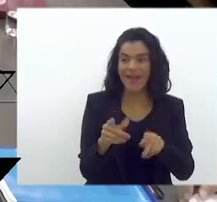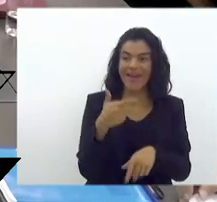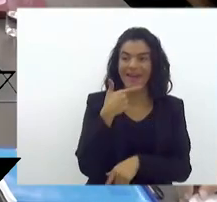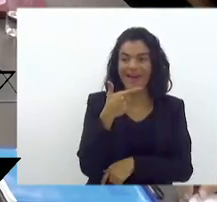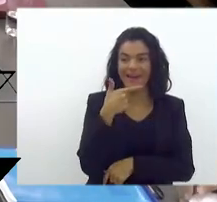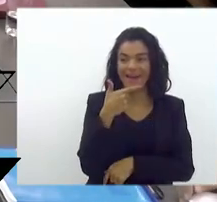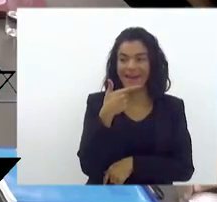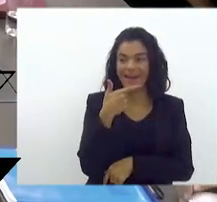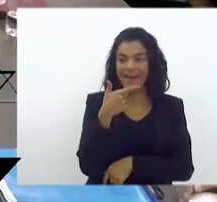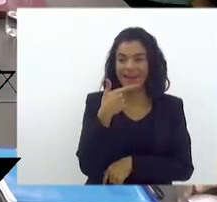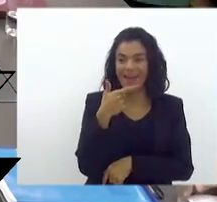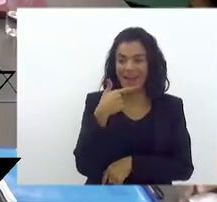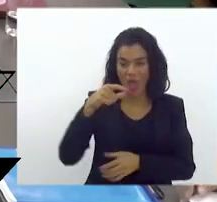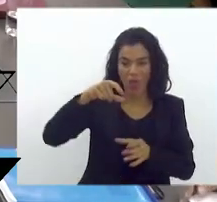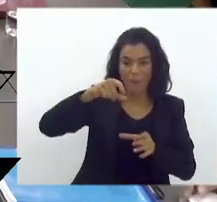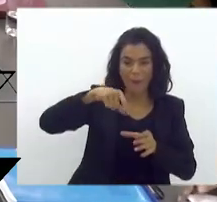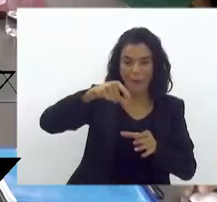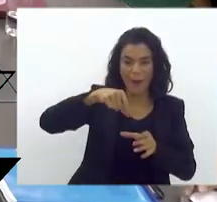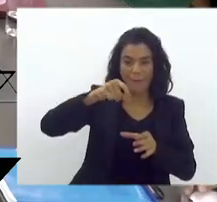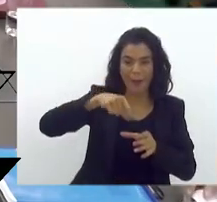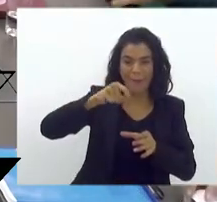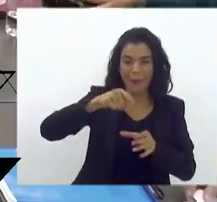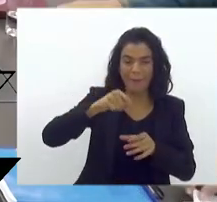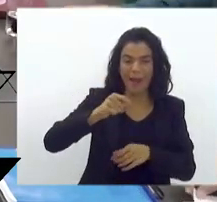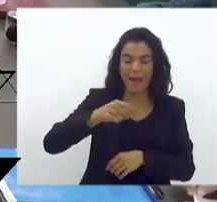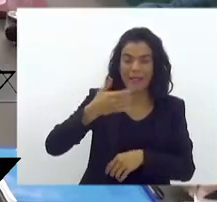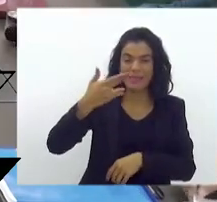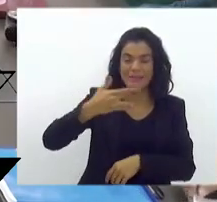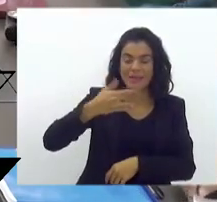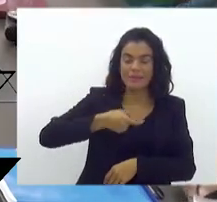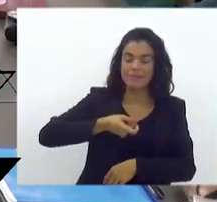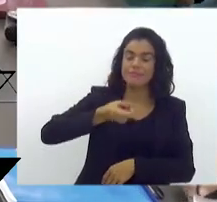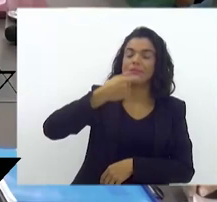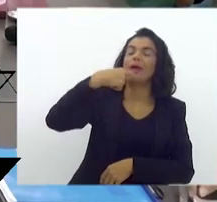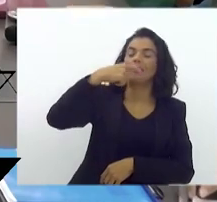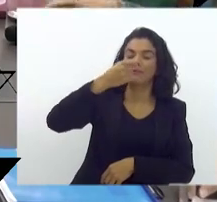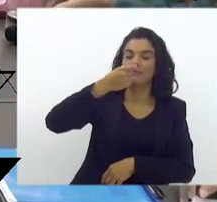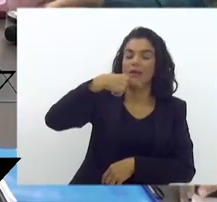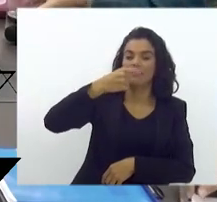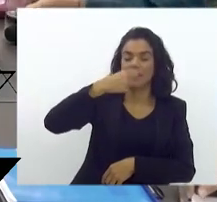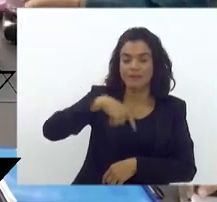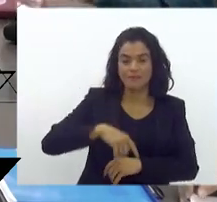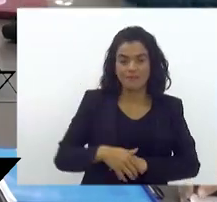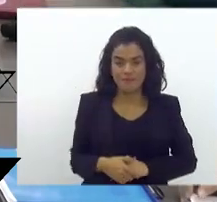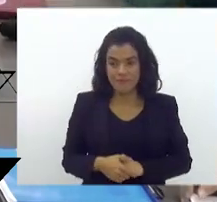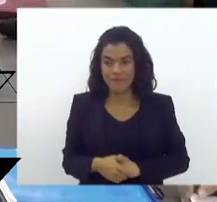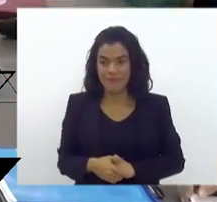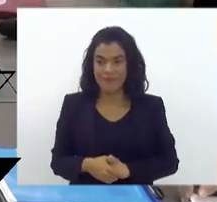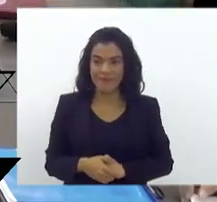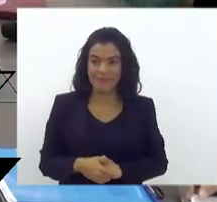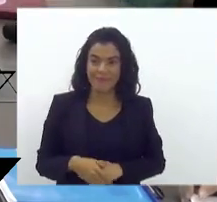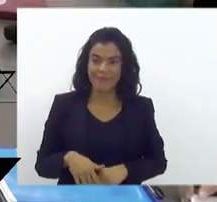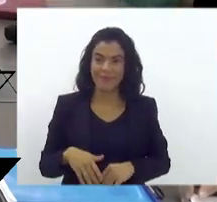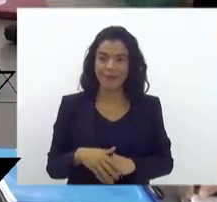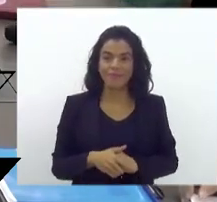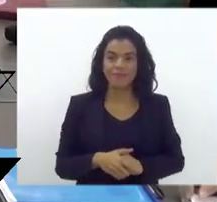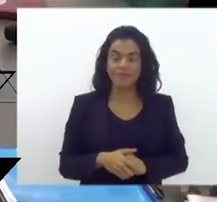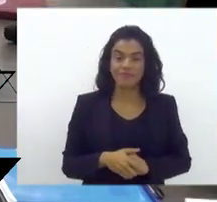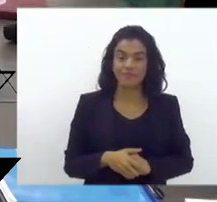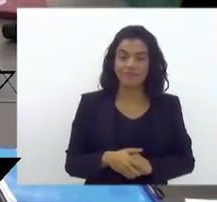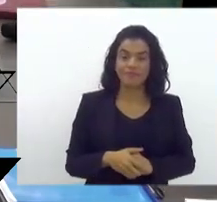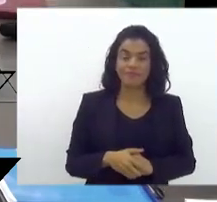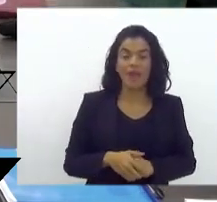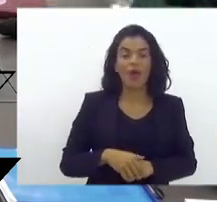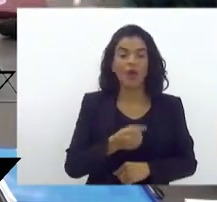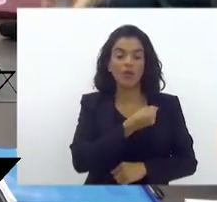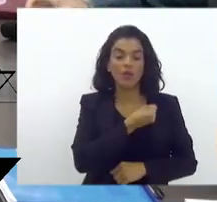Tá calmo. Tomou quatro gotinhas? Então tá zen. Então combinado, deputado Mink. Vamos pro